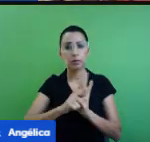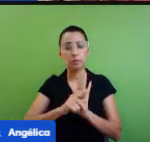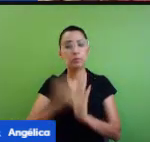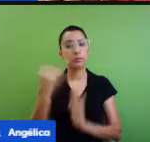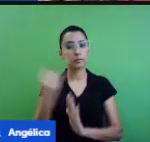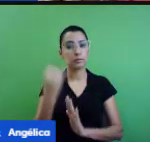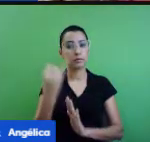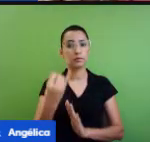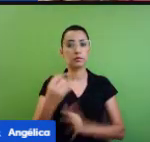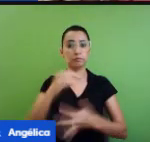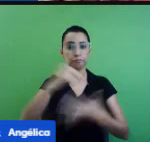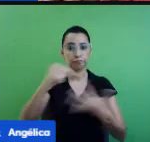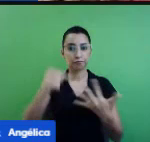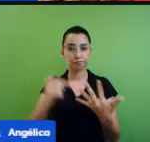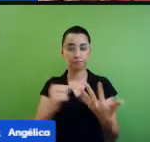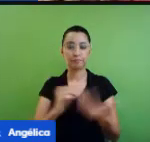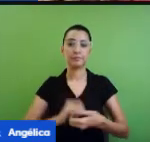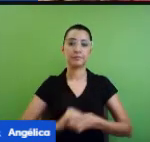gentileza.